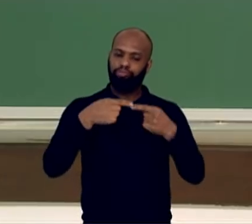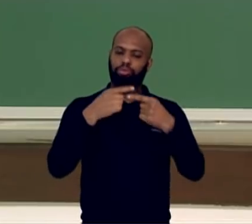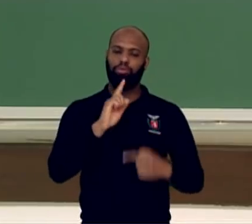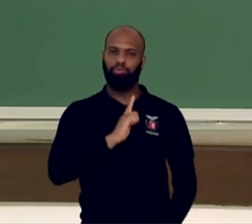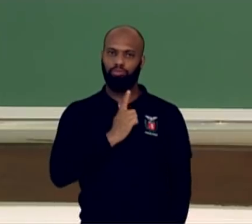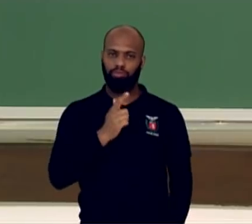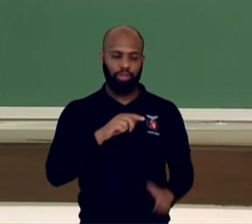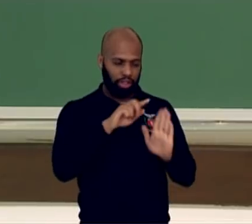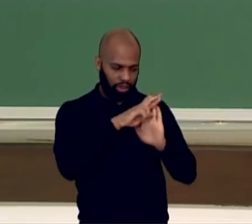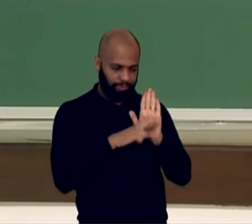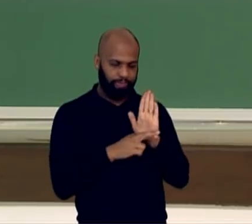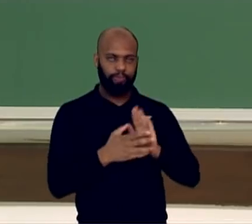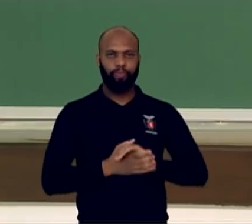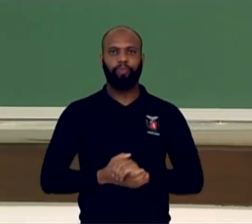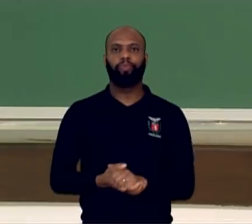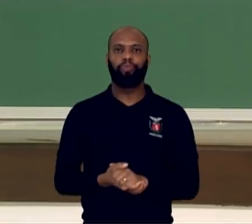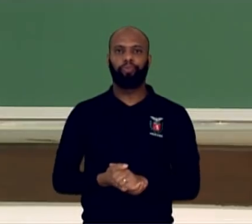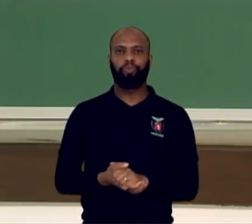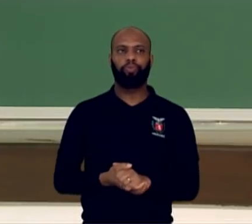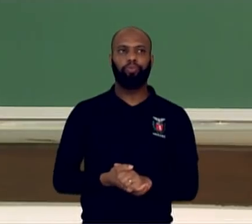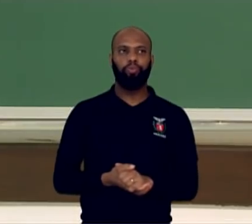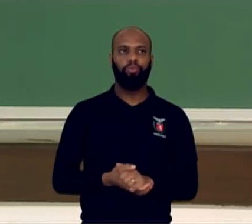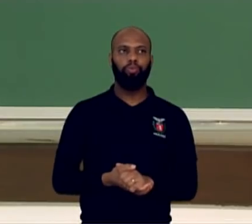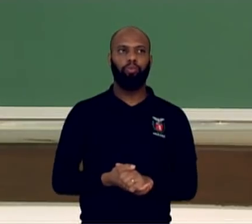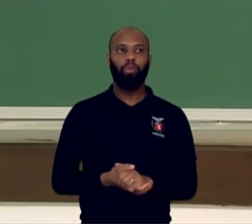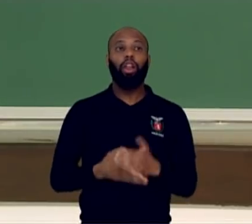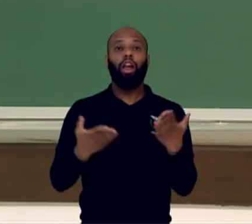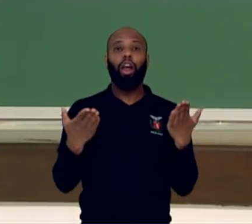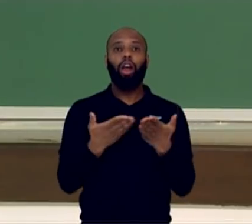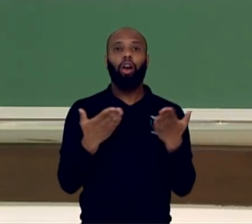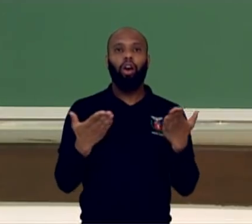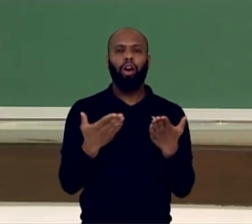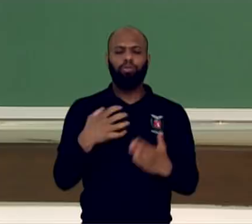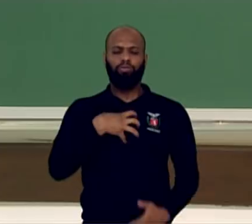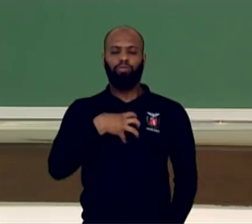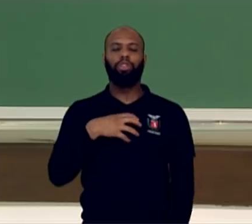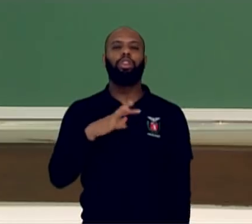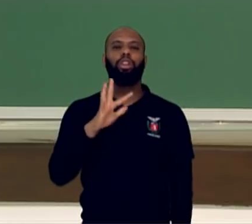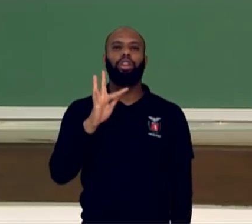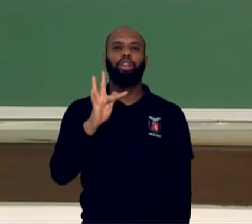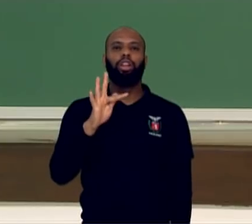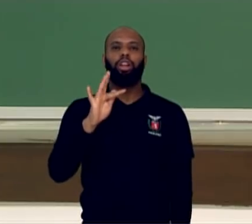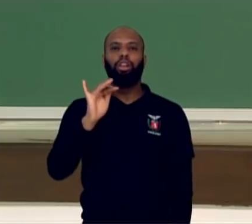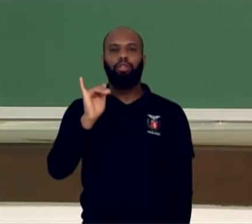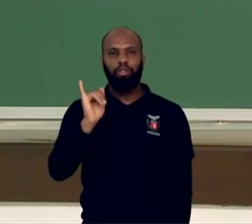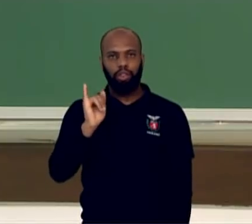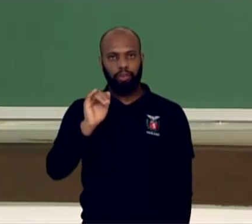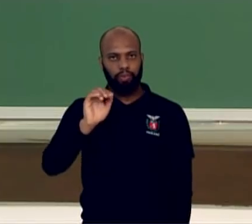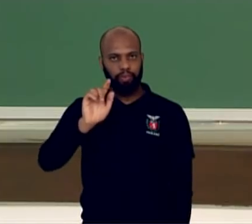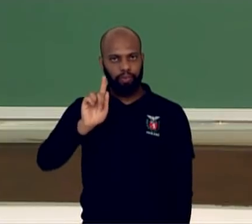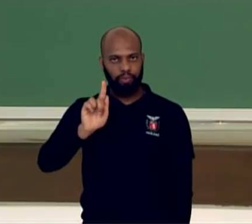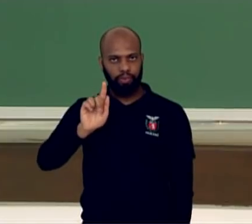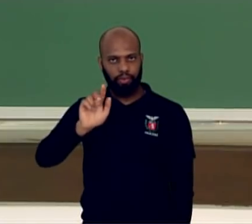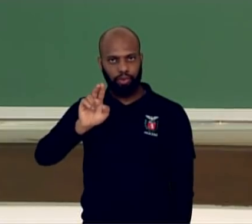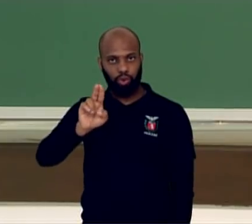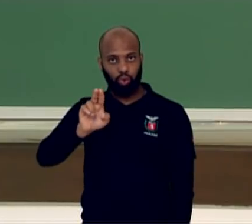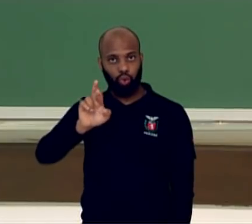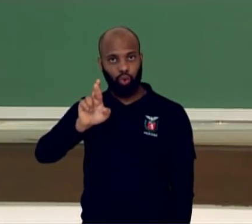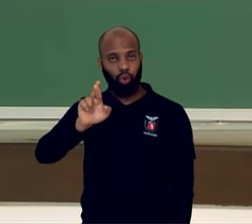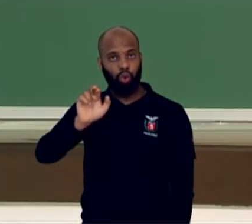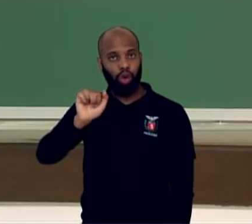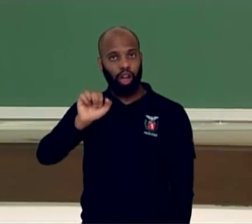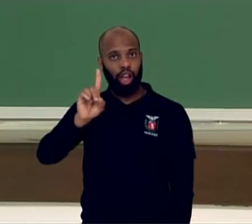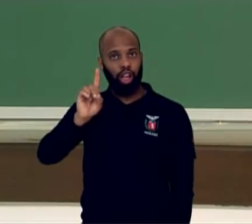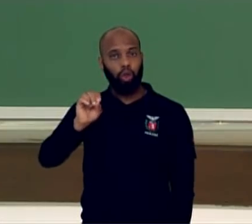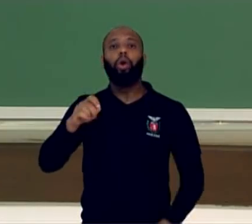mesmo, tudo bem? E o sentido figurado? Também a gente aprendeu que ele é um elemento essencial